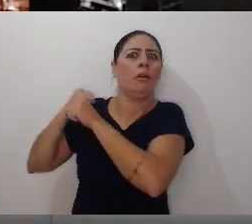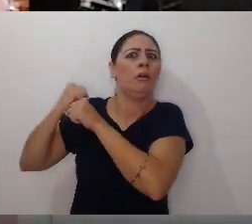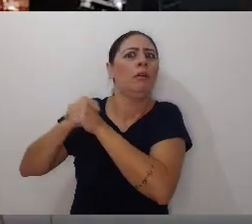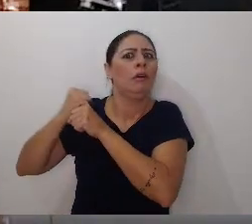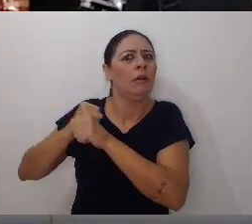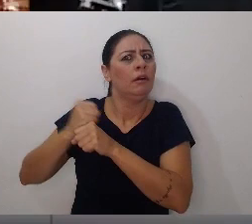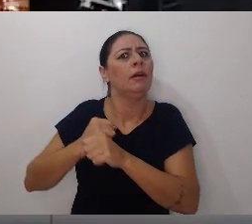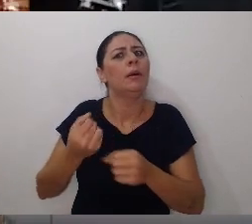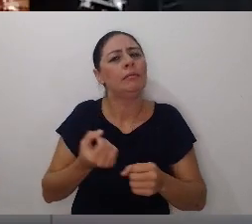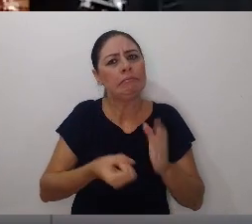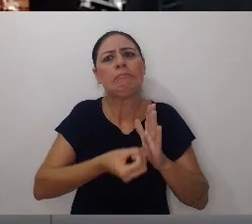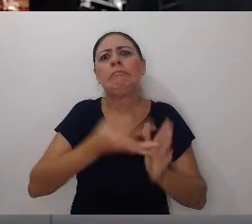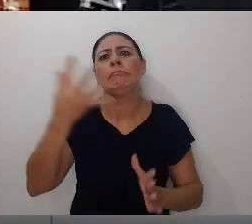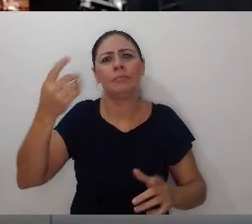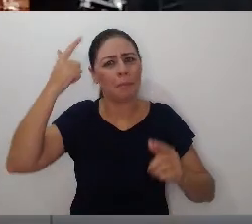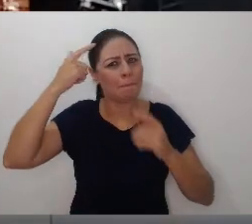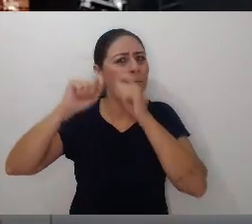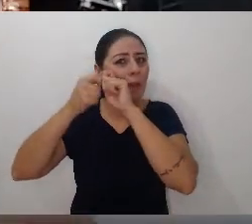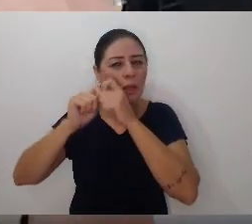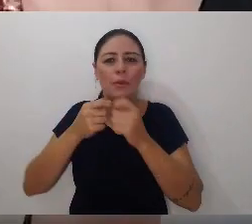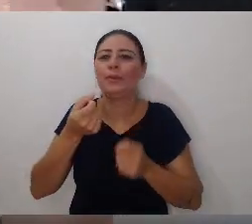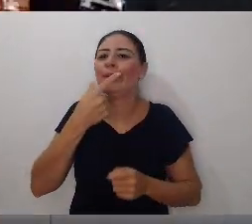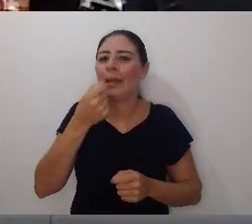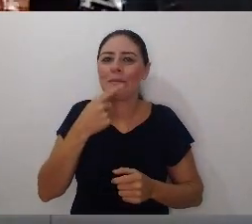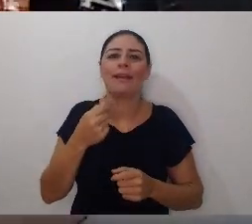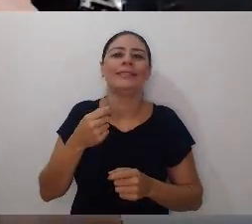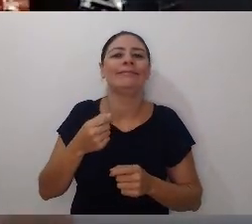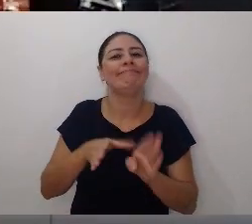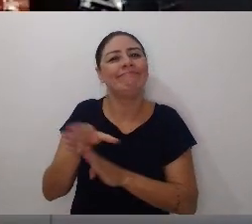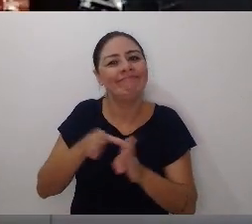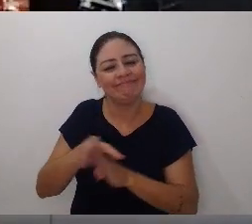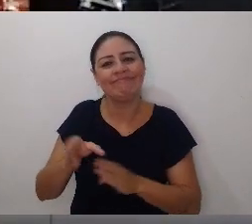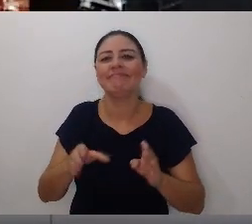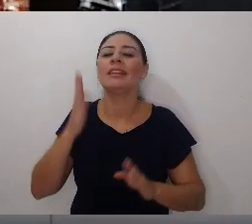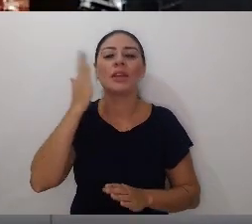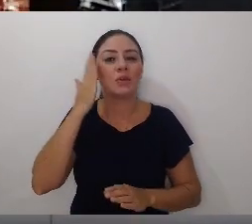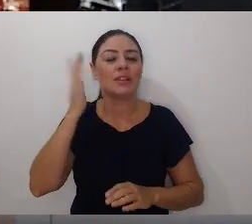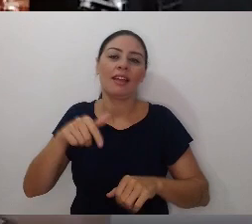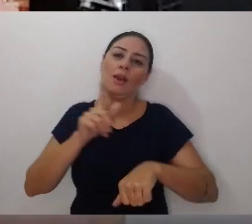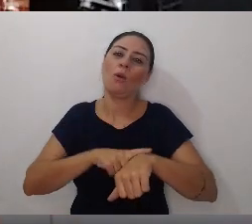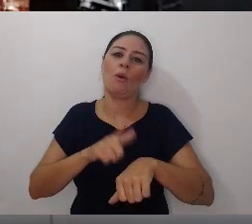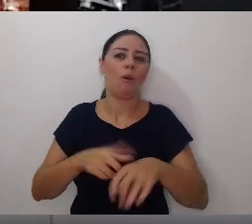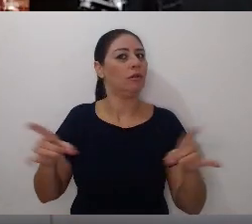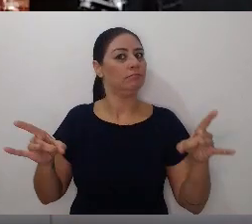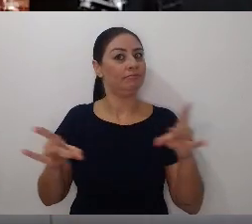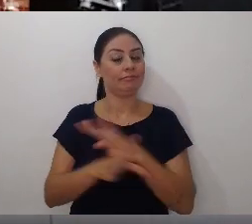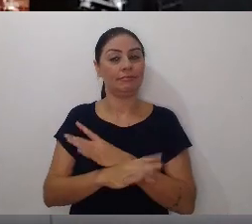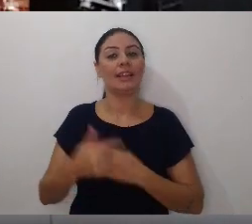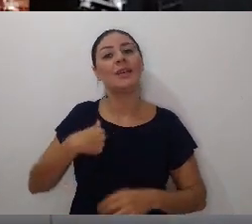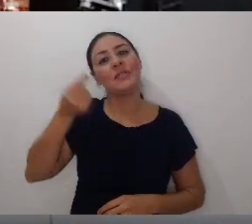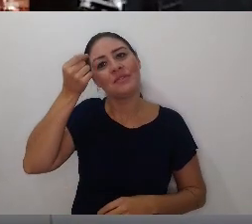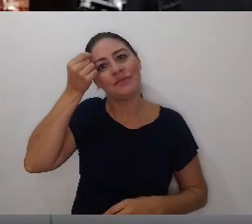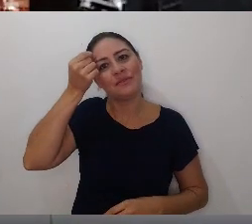um ciclo que não acabava. Nesses anos que eu trabalhei, era muita ivermectina, era muita deltametrina. Eu sei como é que é isso.